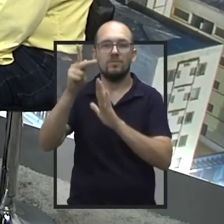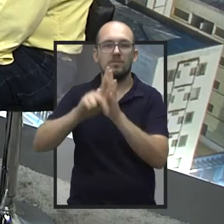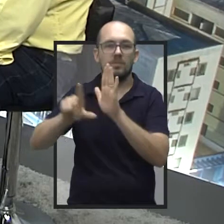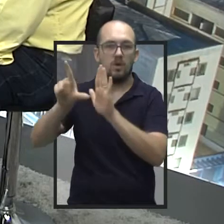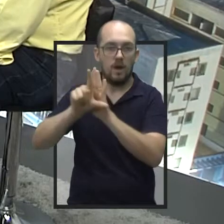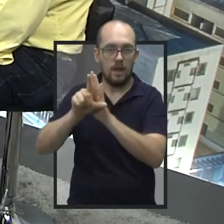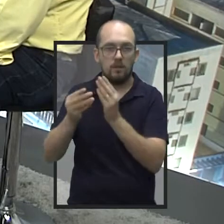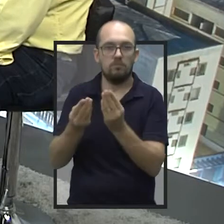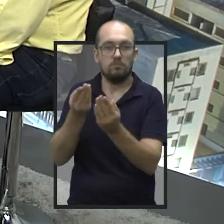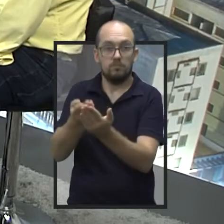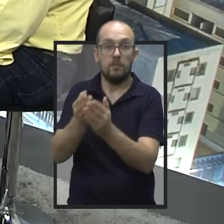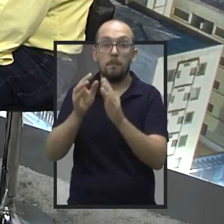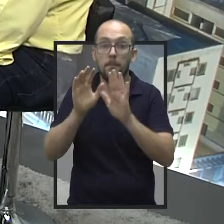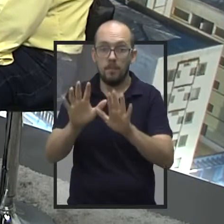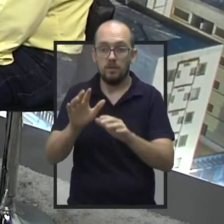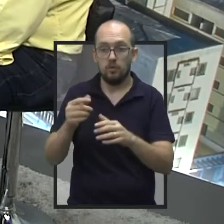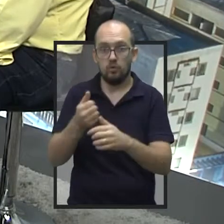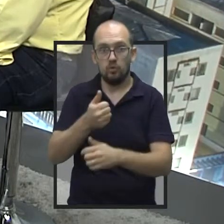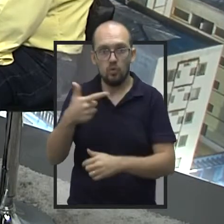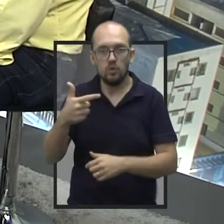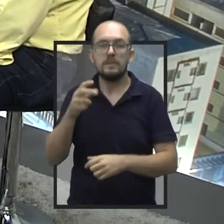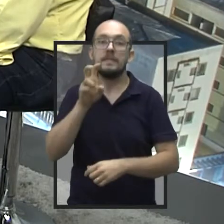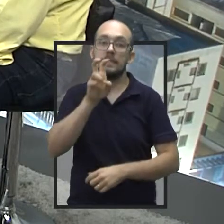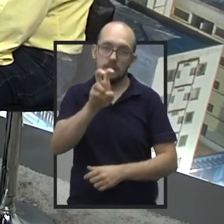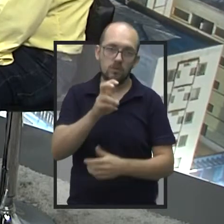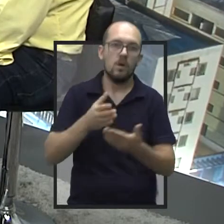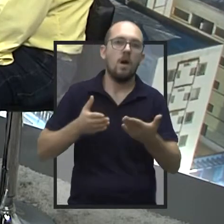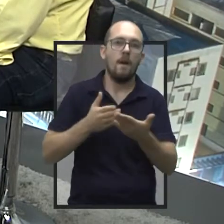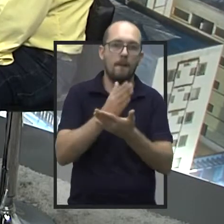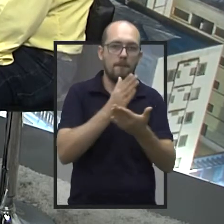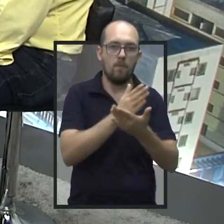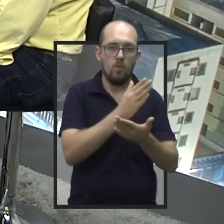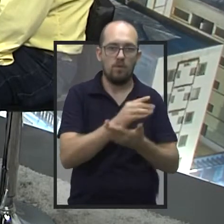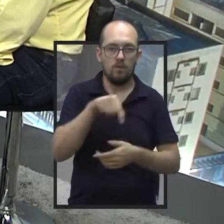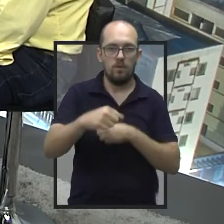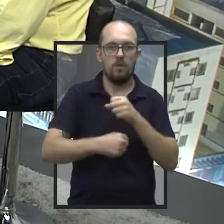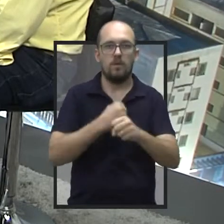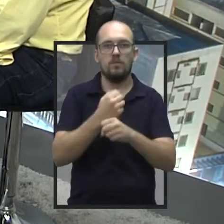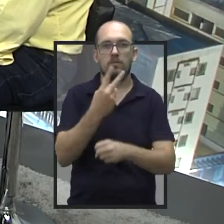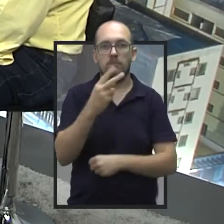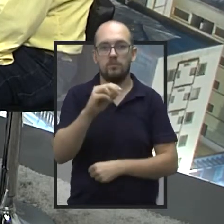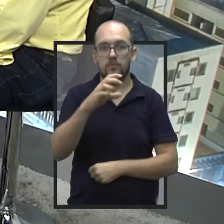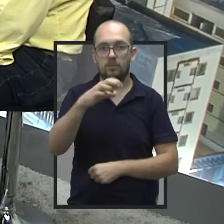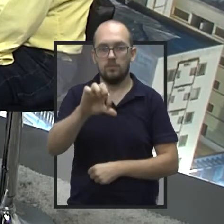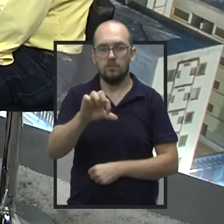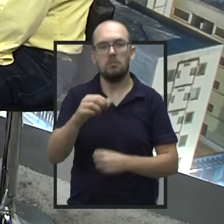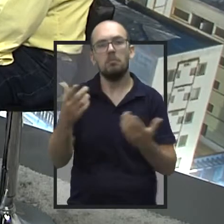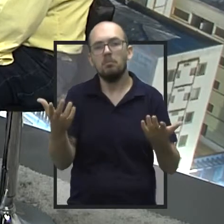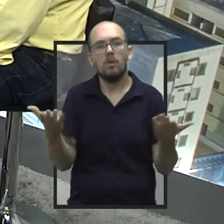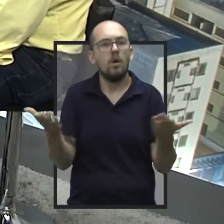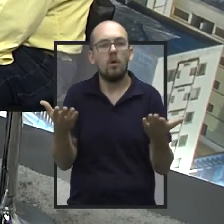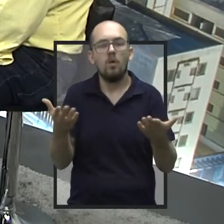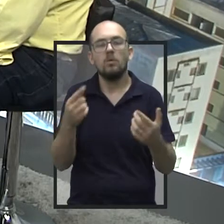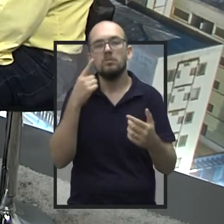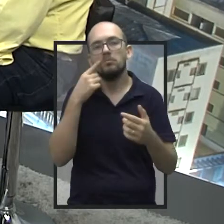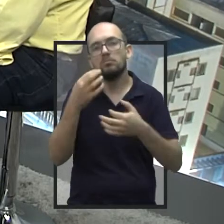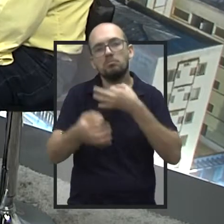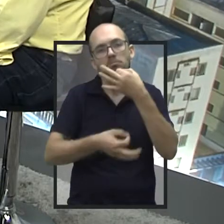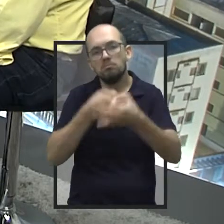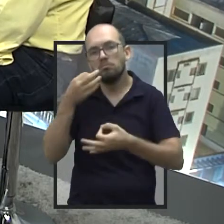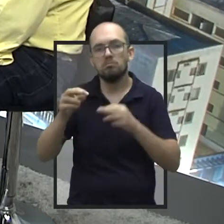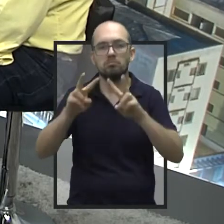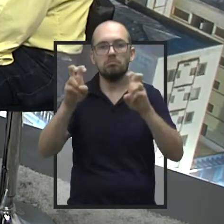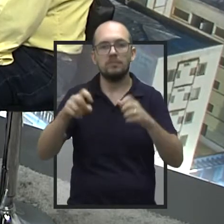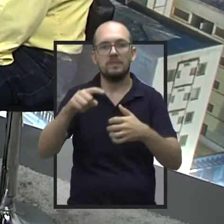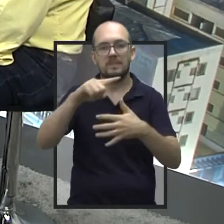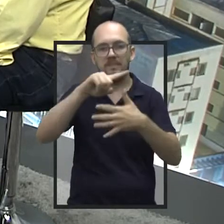teve ao todo 5 projetos que foram aprovados neste ano de 2019. Vamos falar um pouquinho mais a respeito desses projetos.